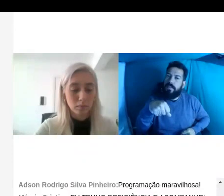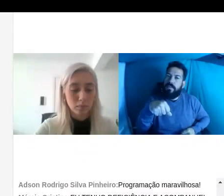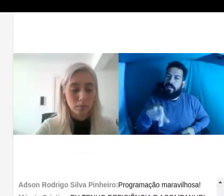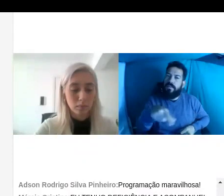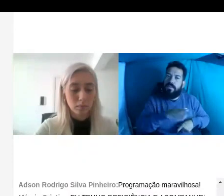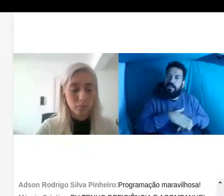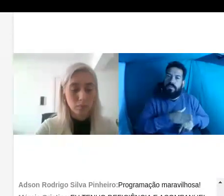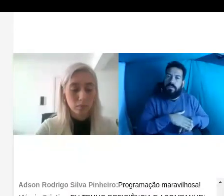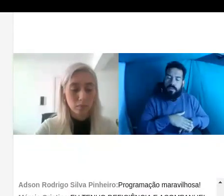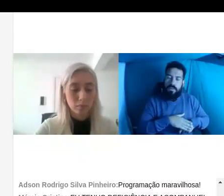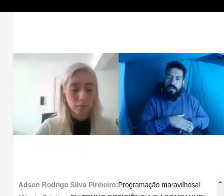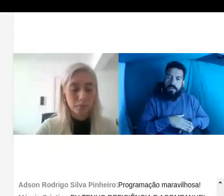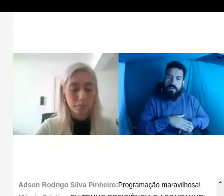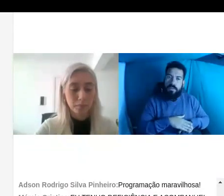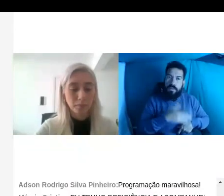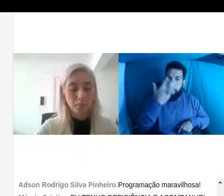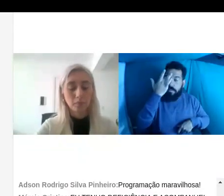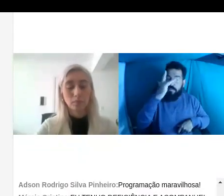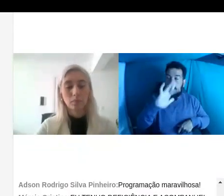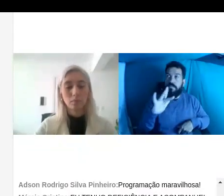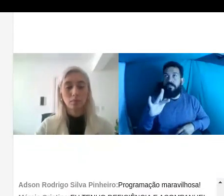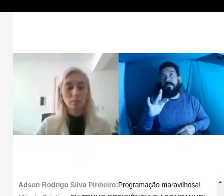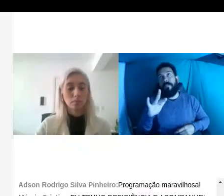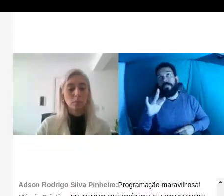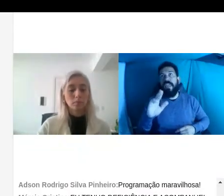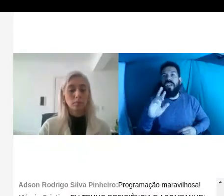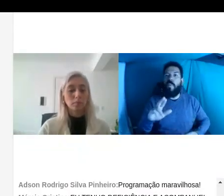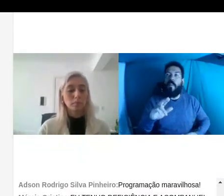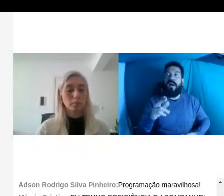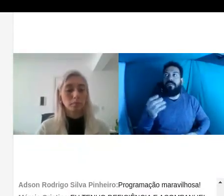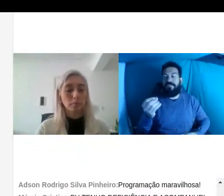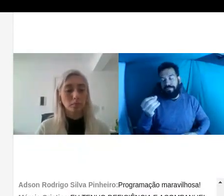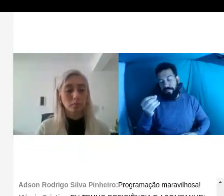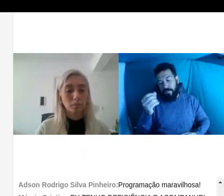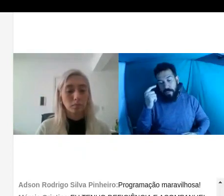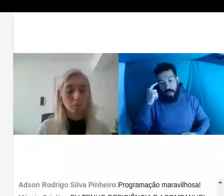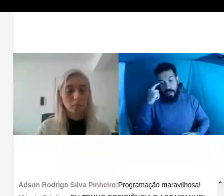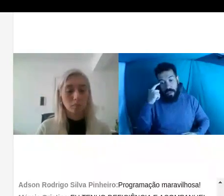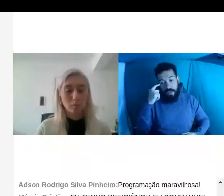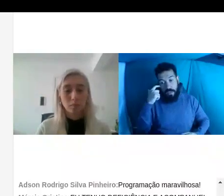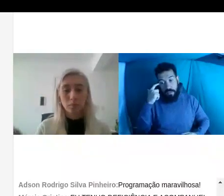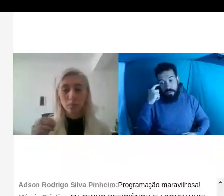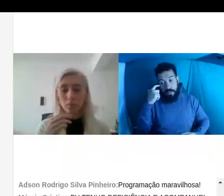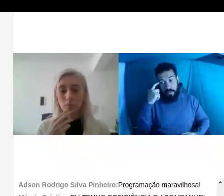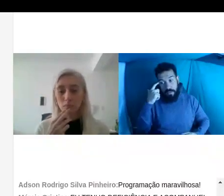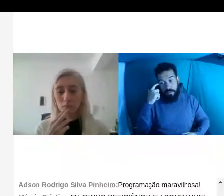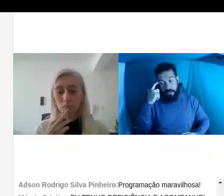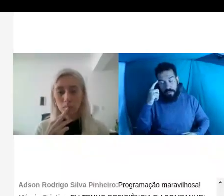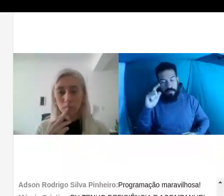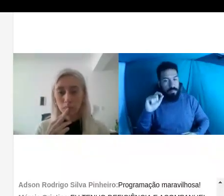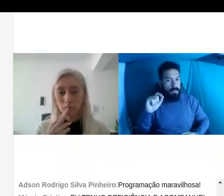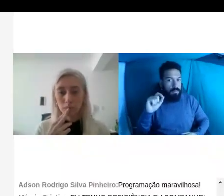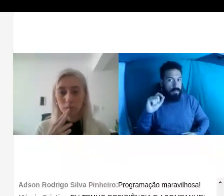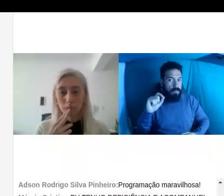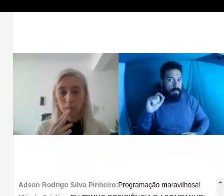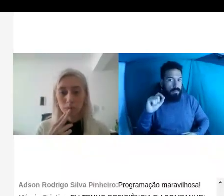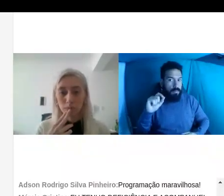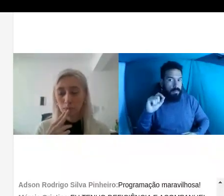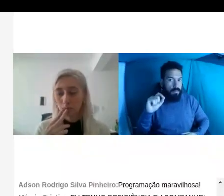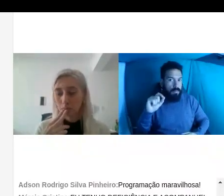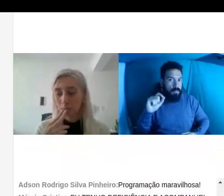E não sei se é, não é que ele seja, ó, só isso, nós estamos por conta da